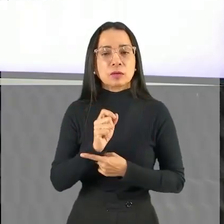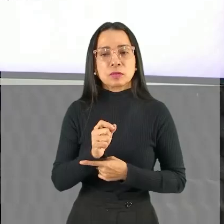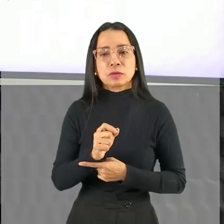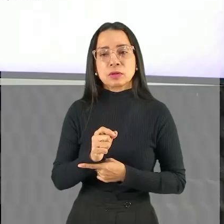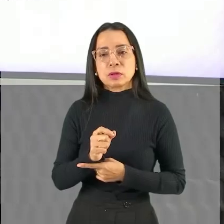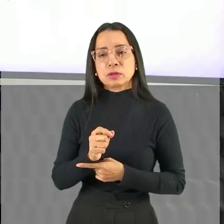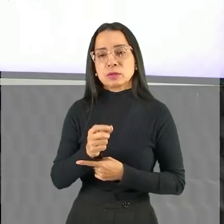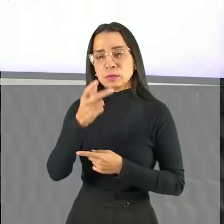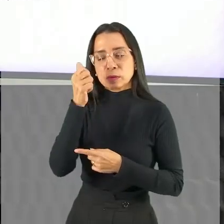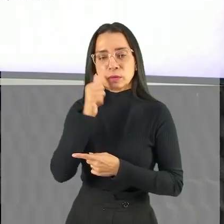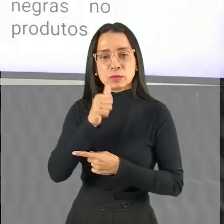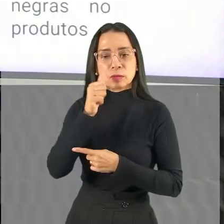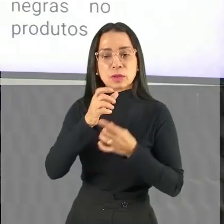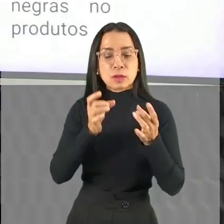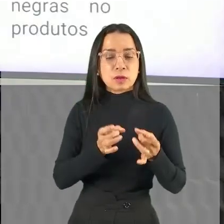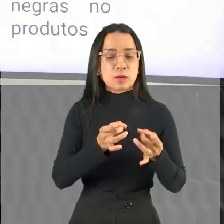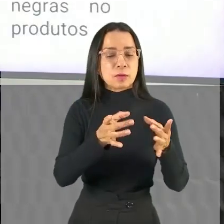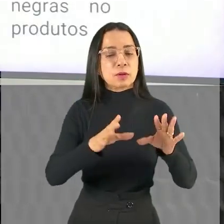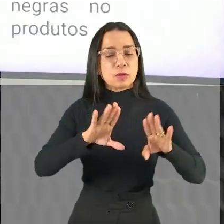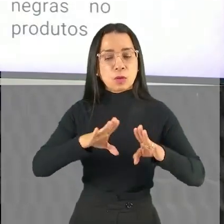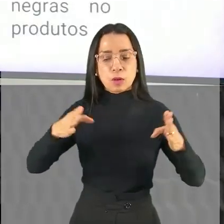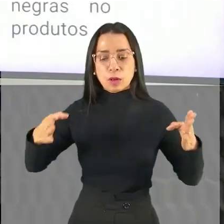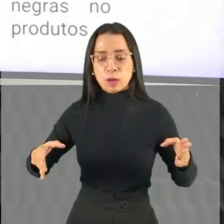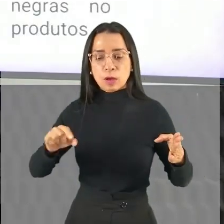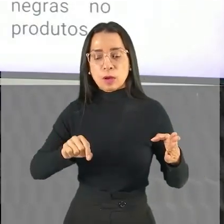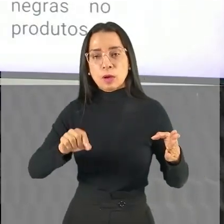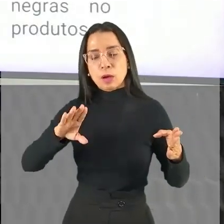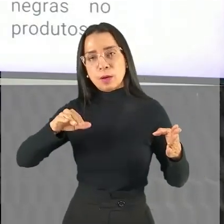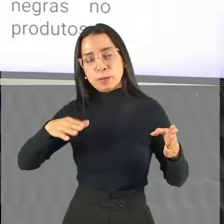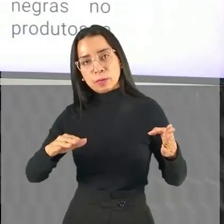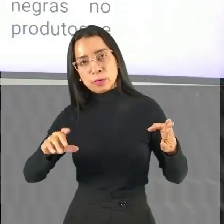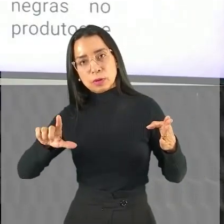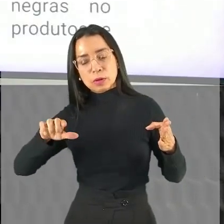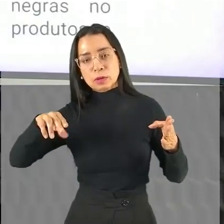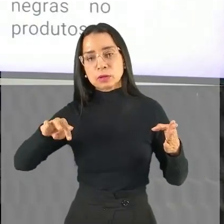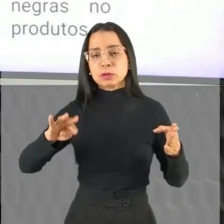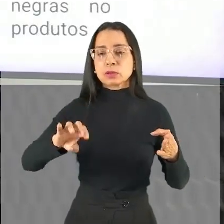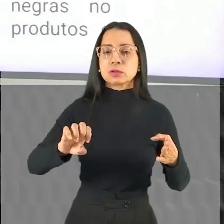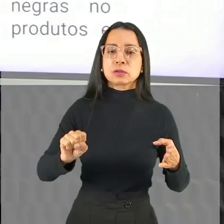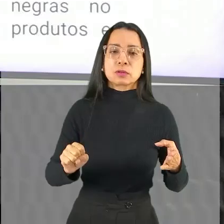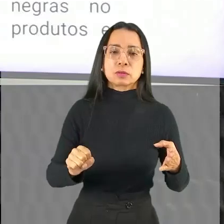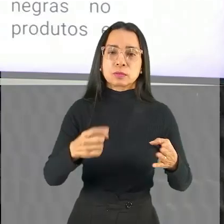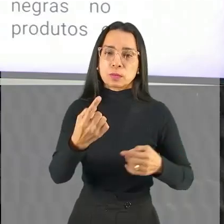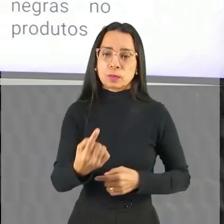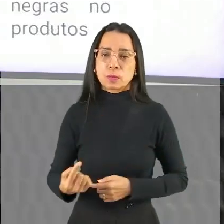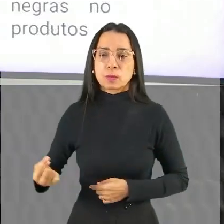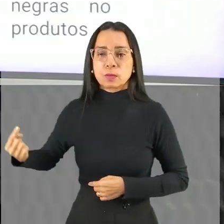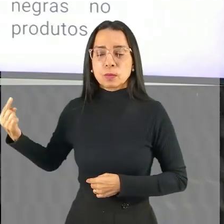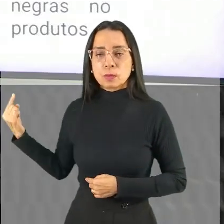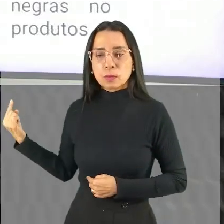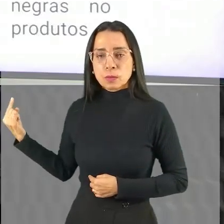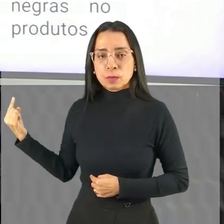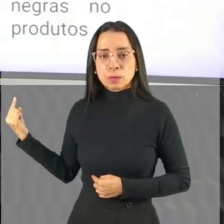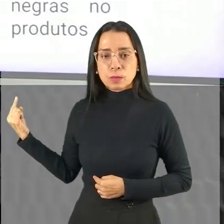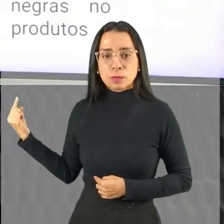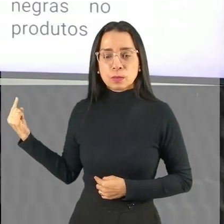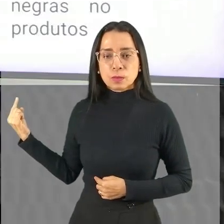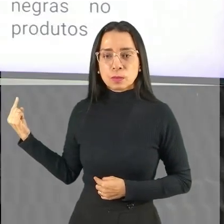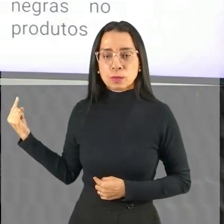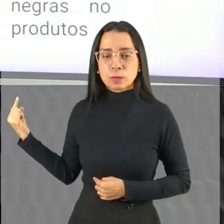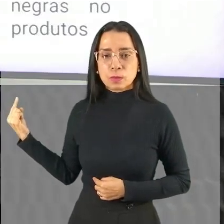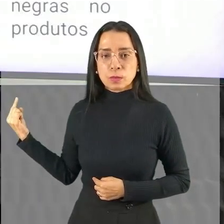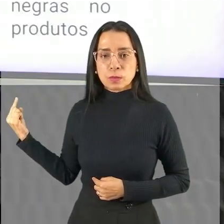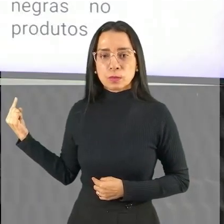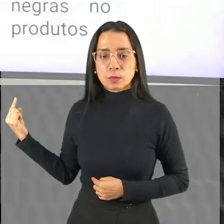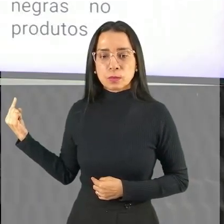vendedoras ambulantes. Então vamos lá para a abordagem realizada pelo autor sobre a vida social da África Ocidental